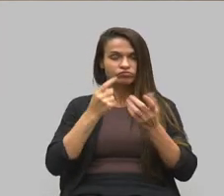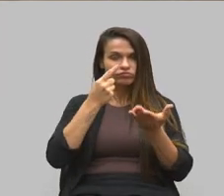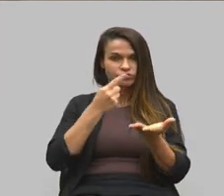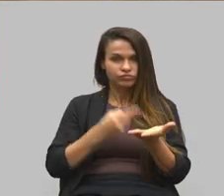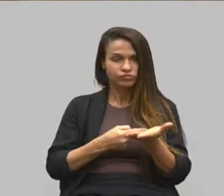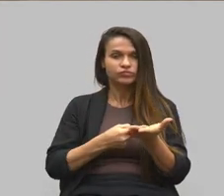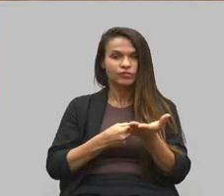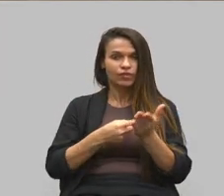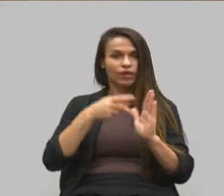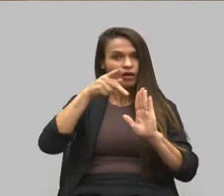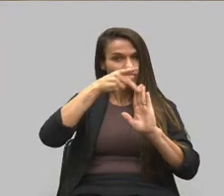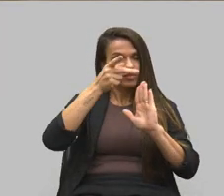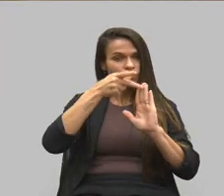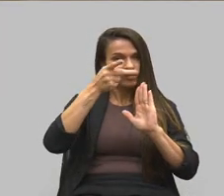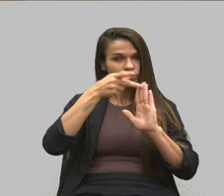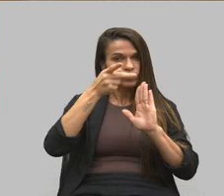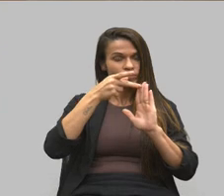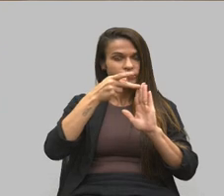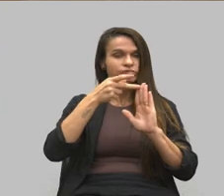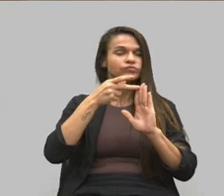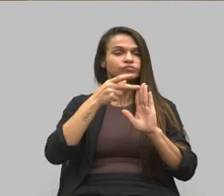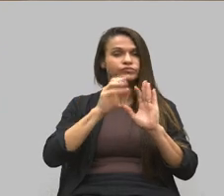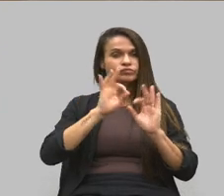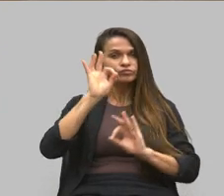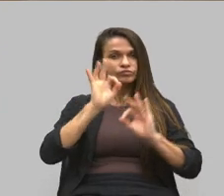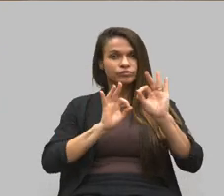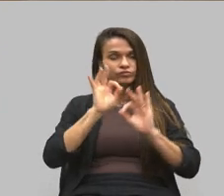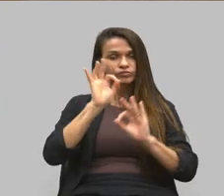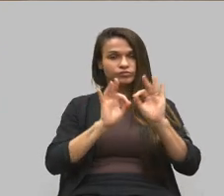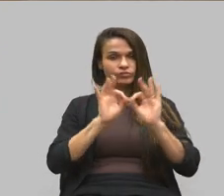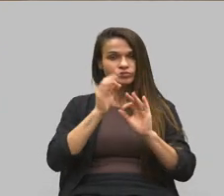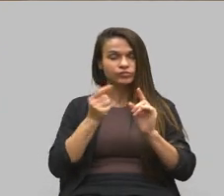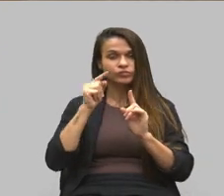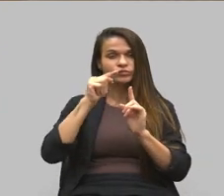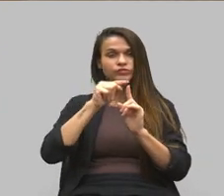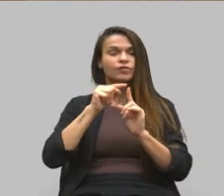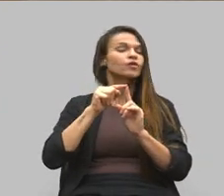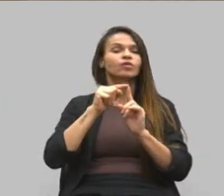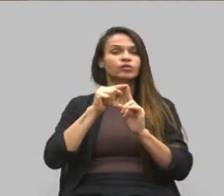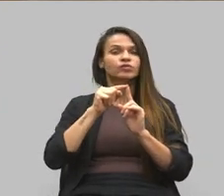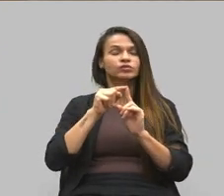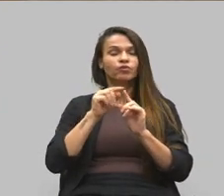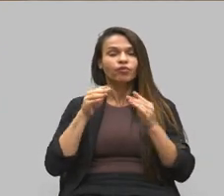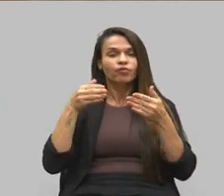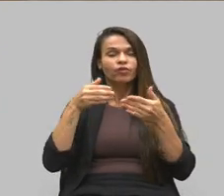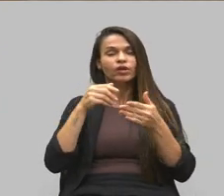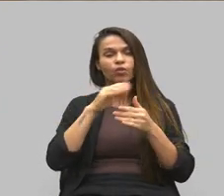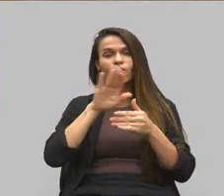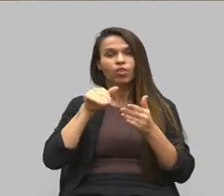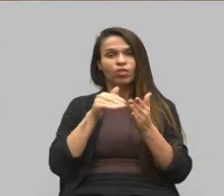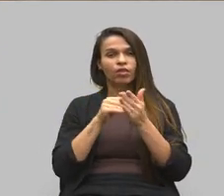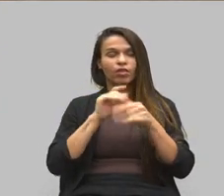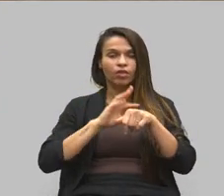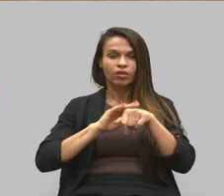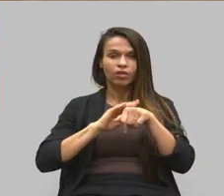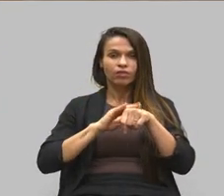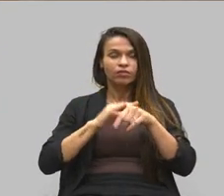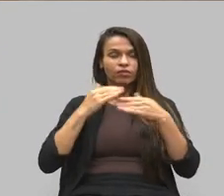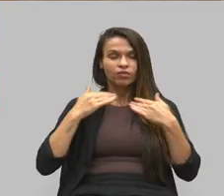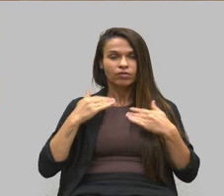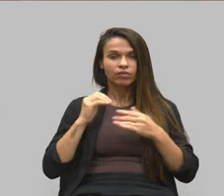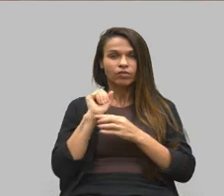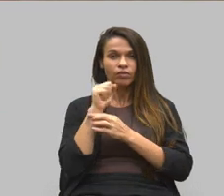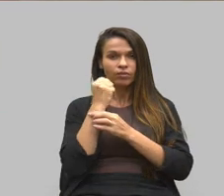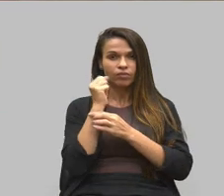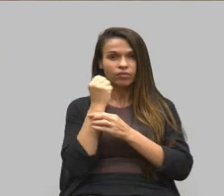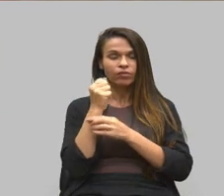portaria que regulamentava o programa com o objetivo de contemplar todas as doenças neuromusculares disponibilizar um ventilador suporte à Vida e a